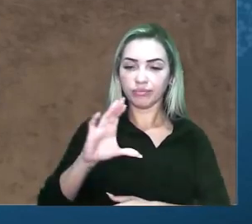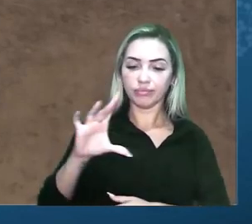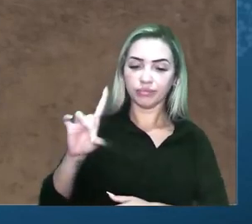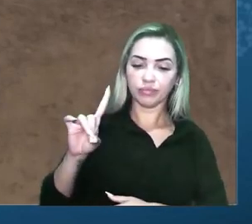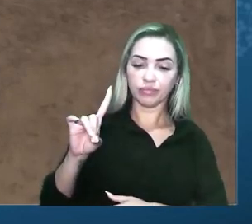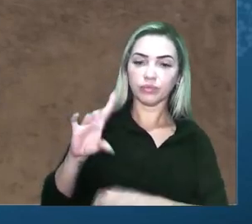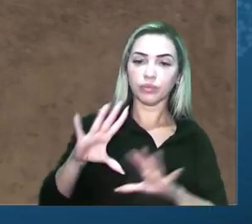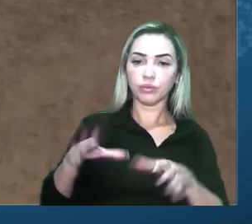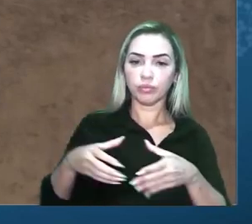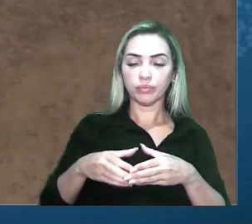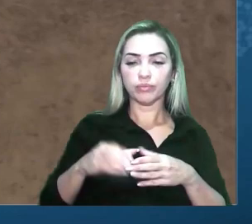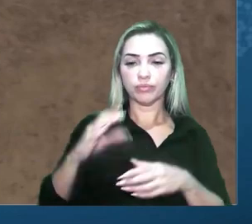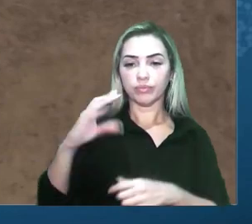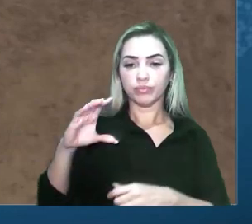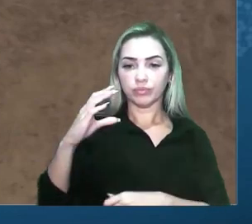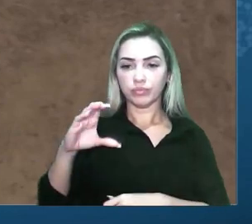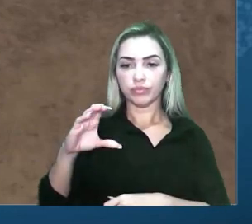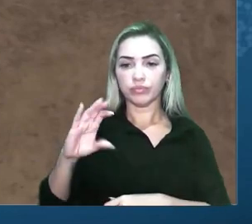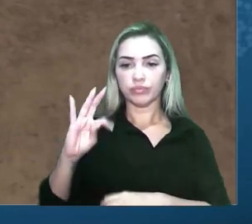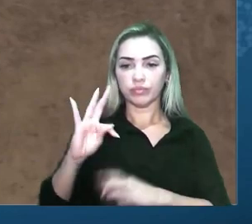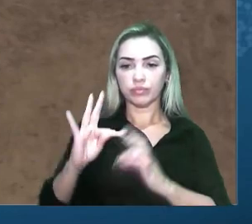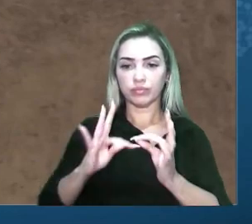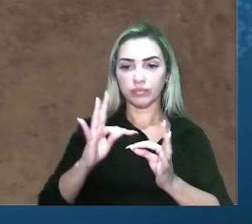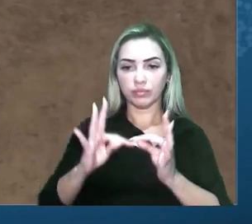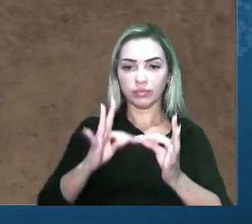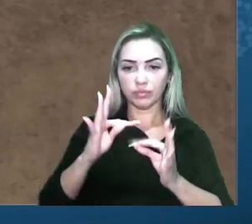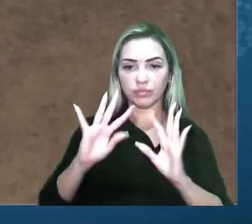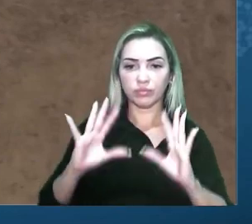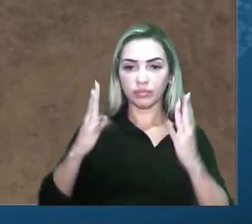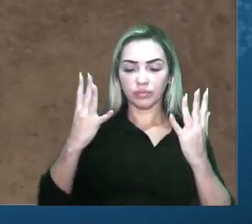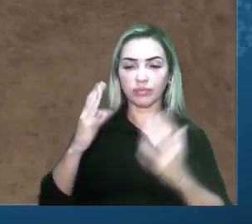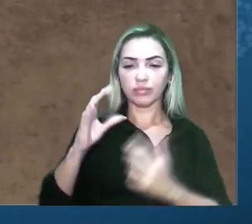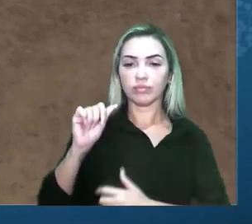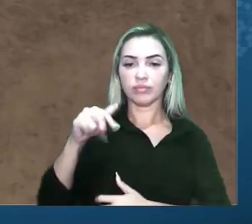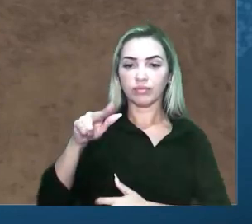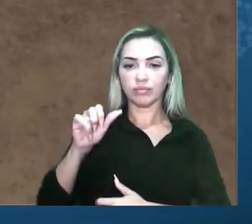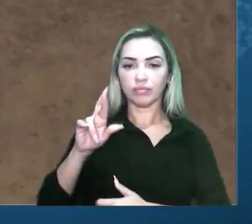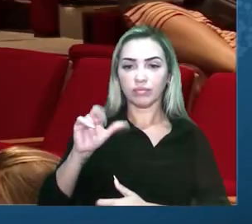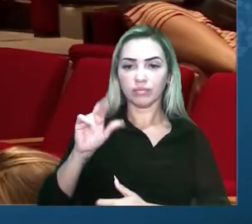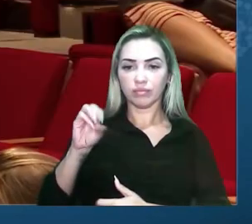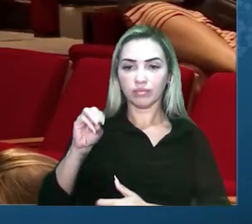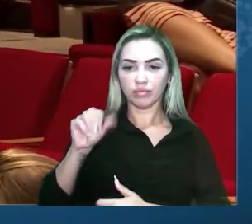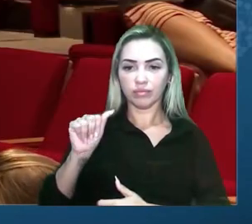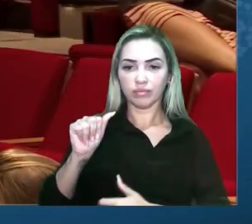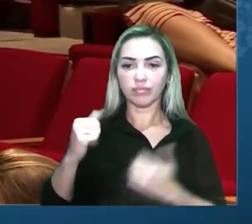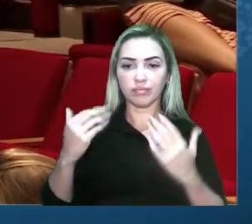Comissão Científica e Tecnológica do evento, Akira Roma.